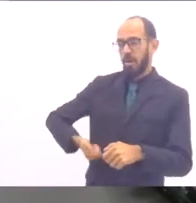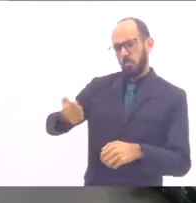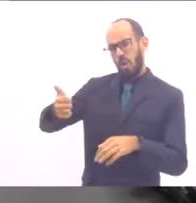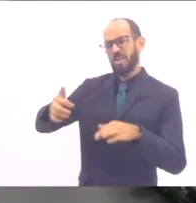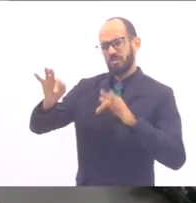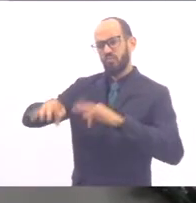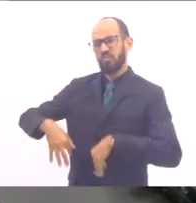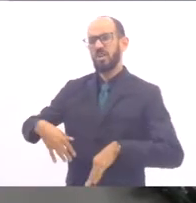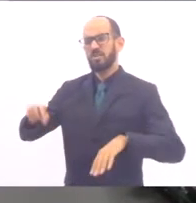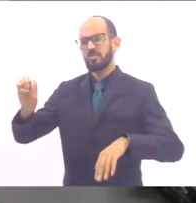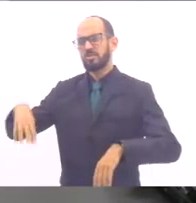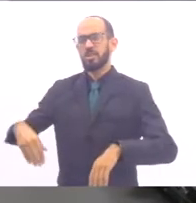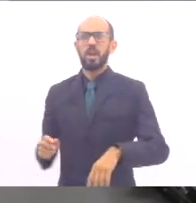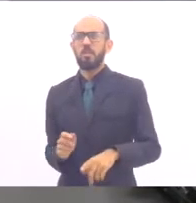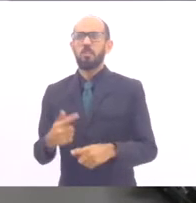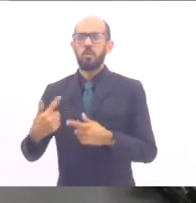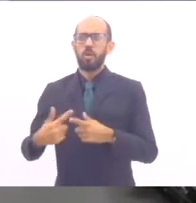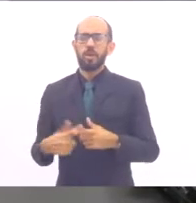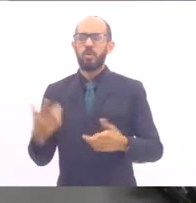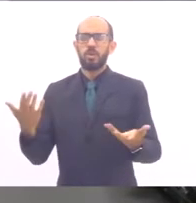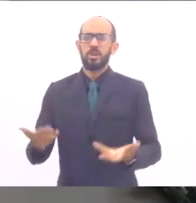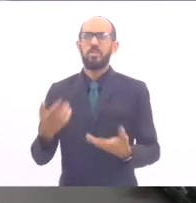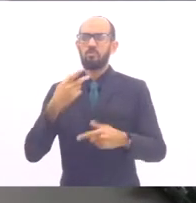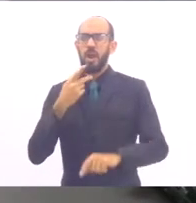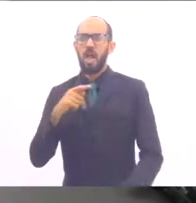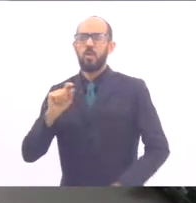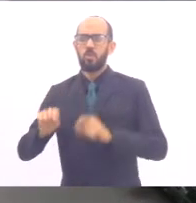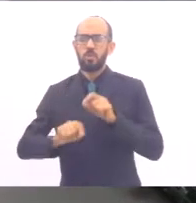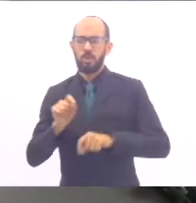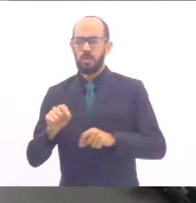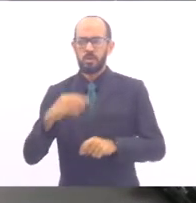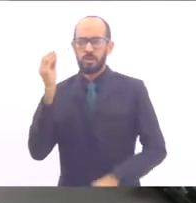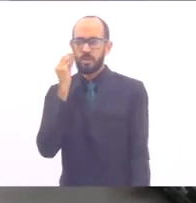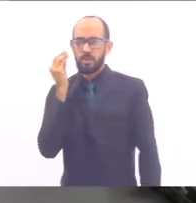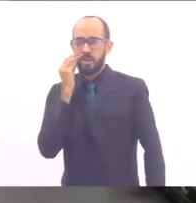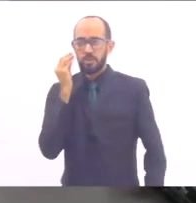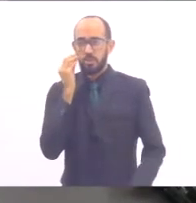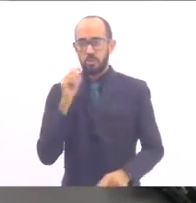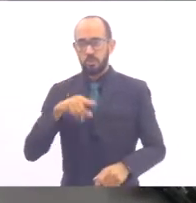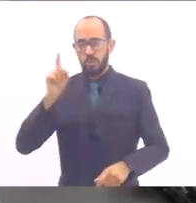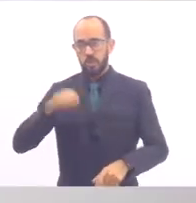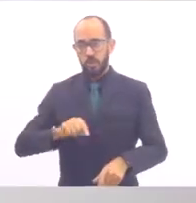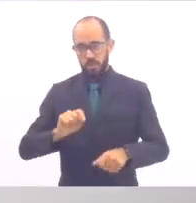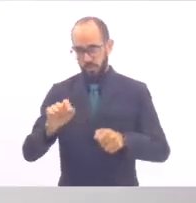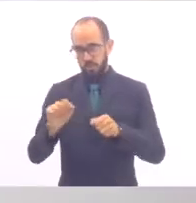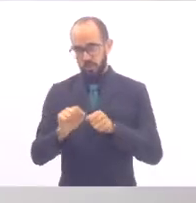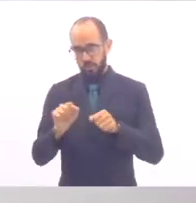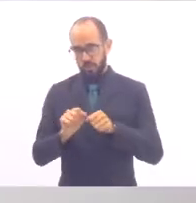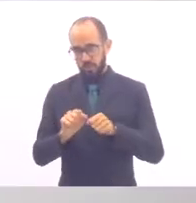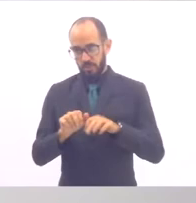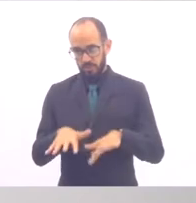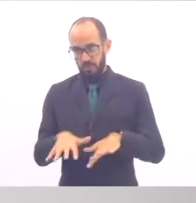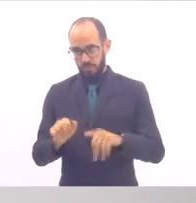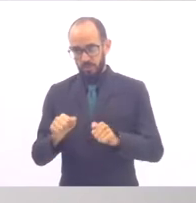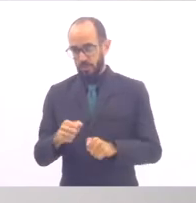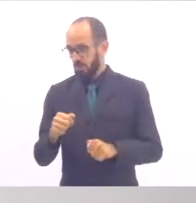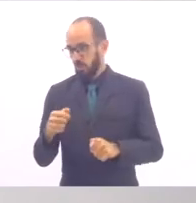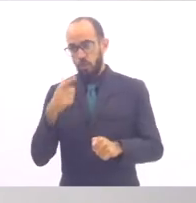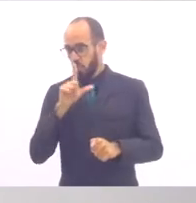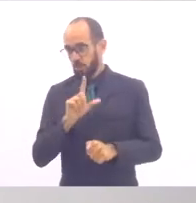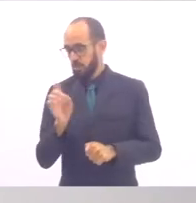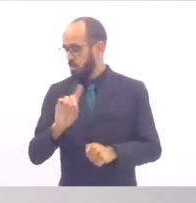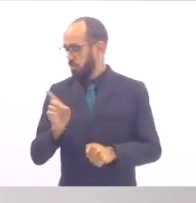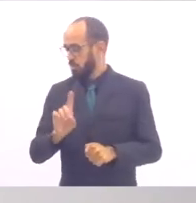que eu queria externalizar era que a tentativa... Ela foi feita, tá? Não deu certo. Não deu certo. E